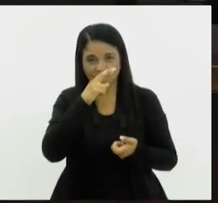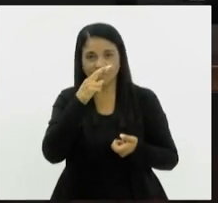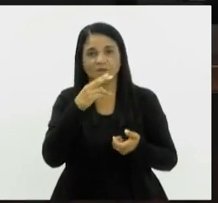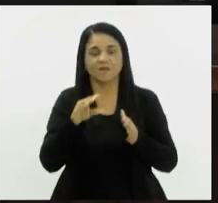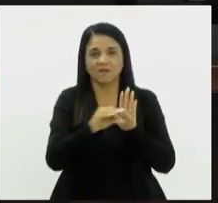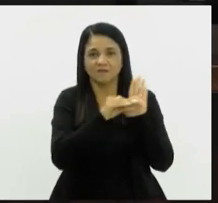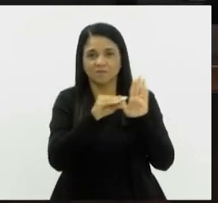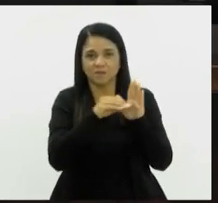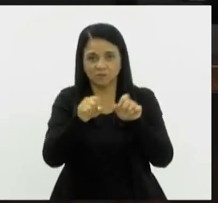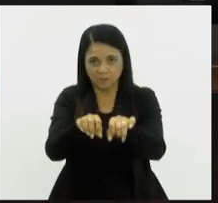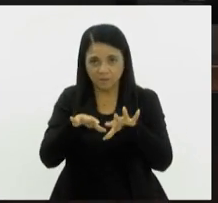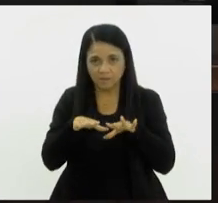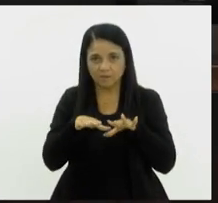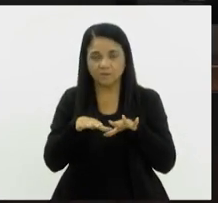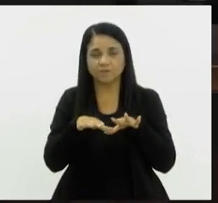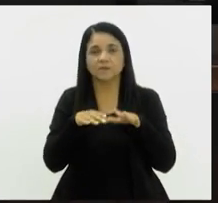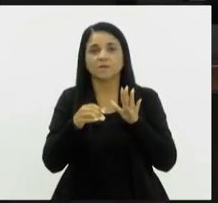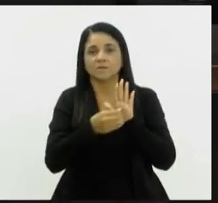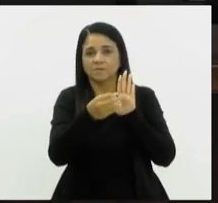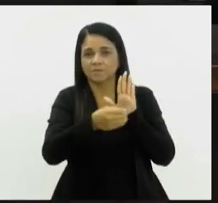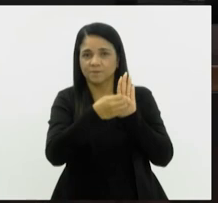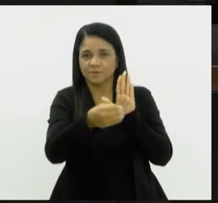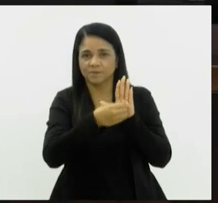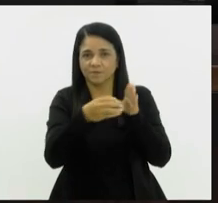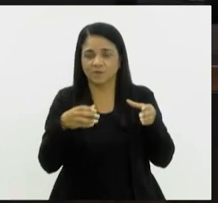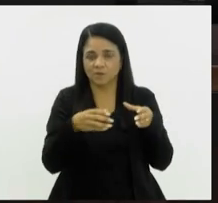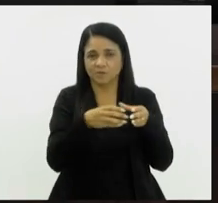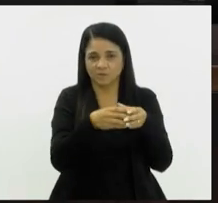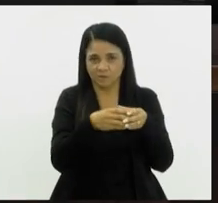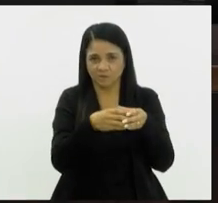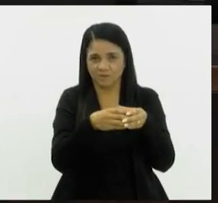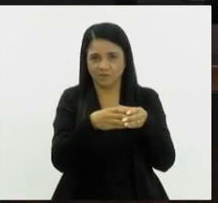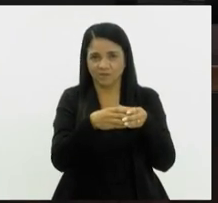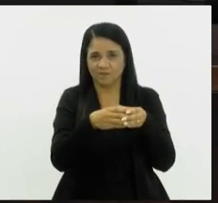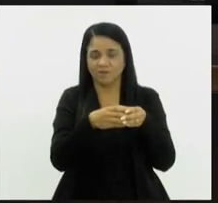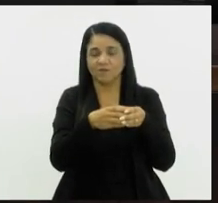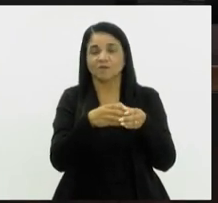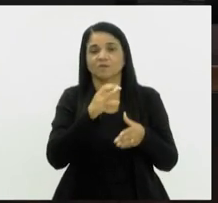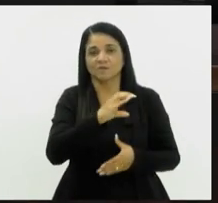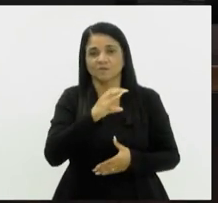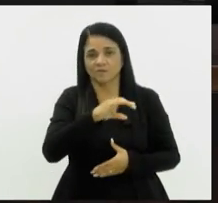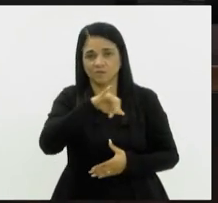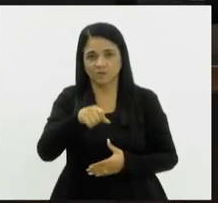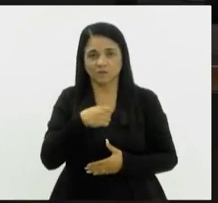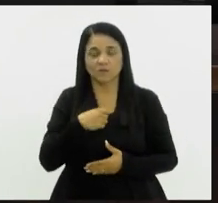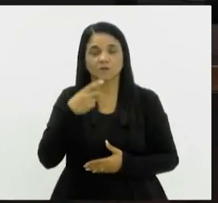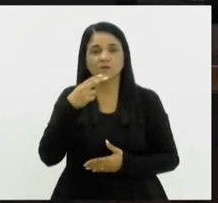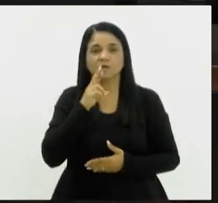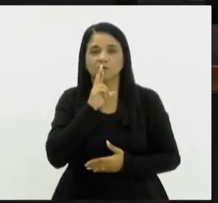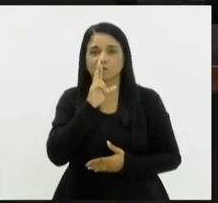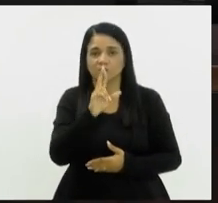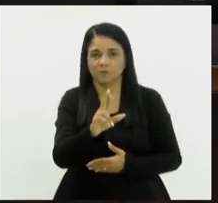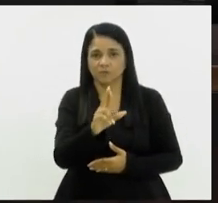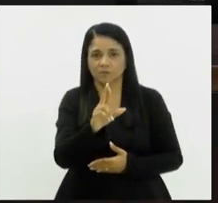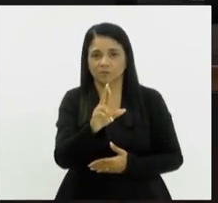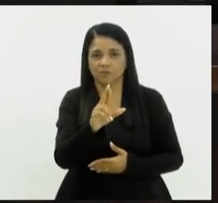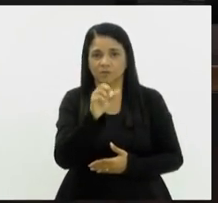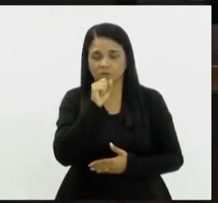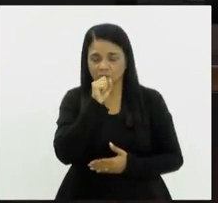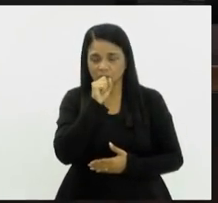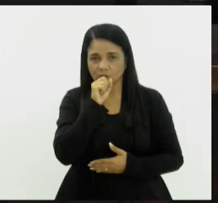as emendas de plenário. Para emitir parecer pela Comissão de Constituição e Justiça, deputado Rodrigo Amorim.